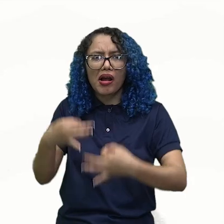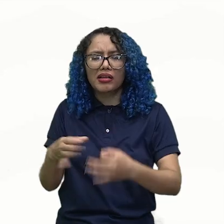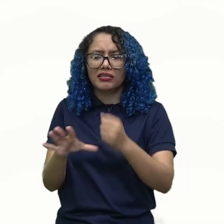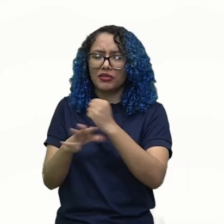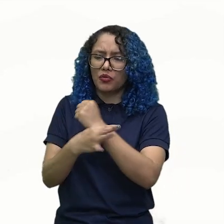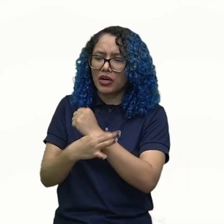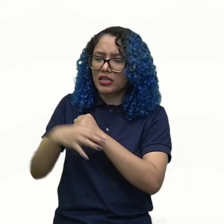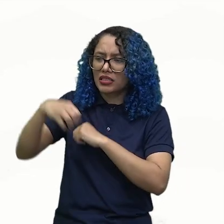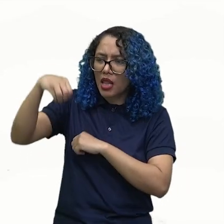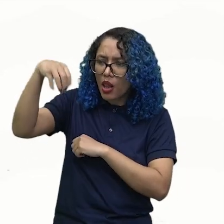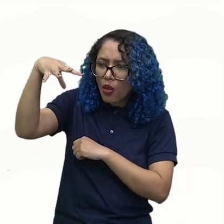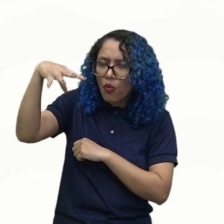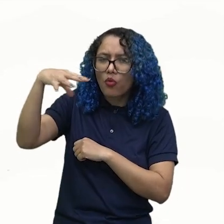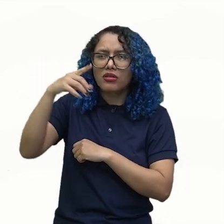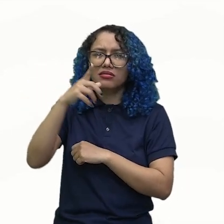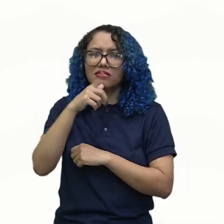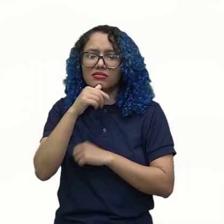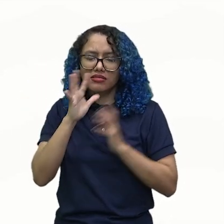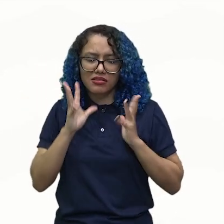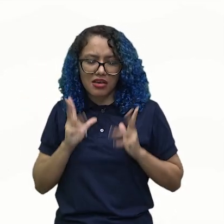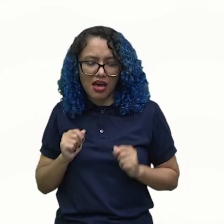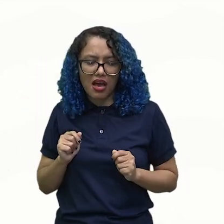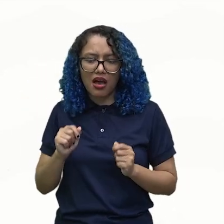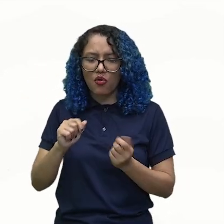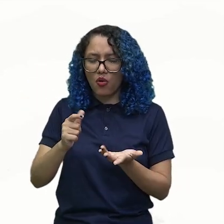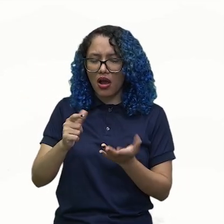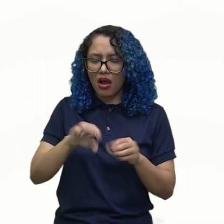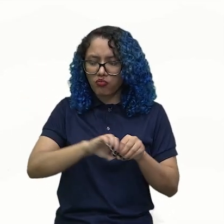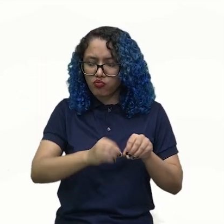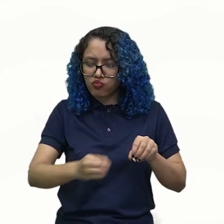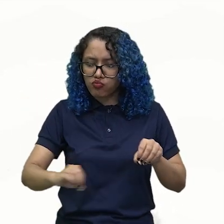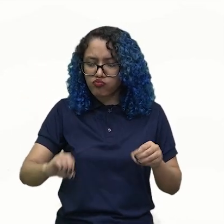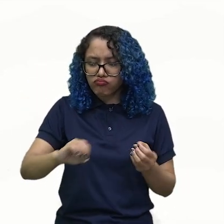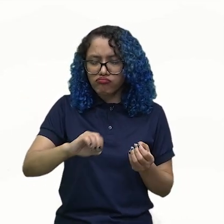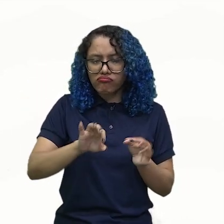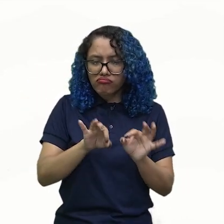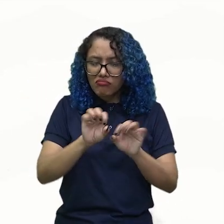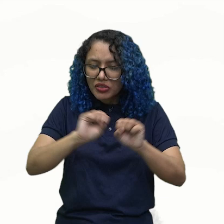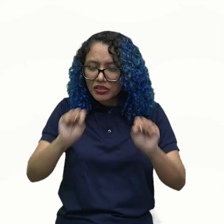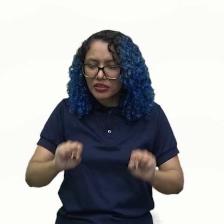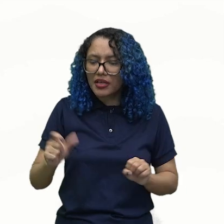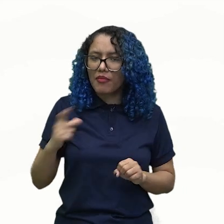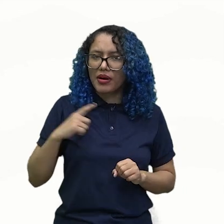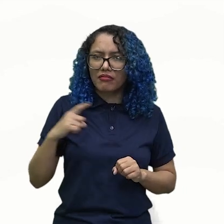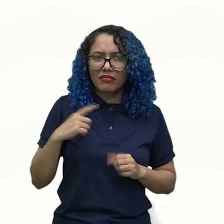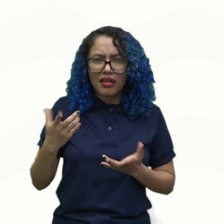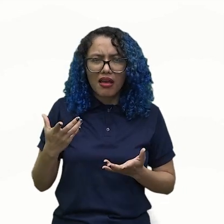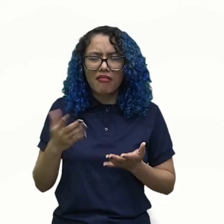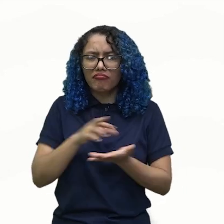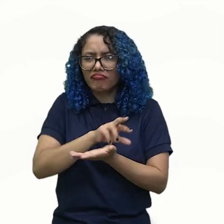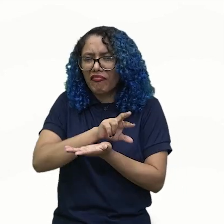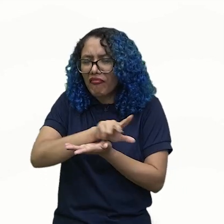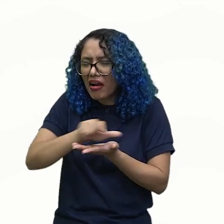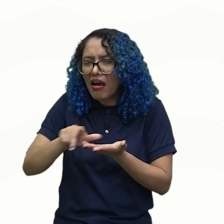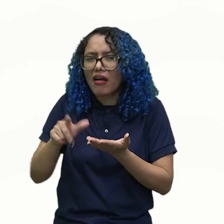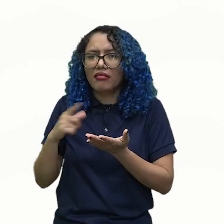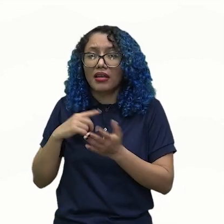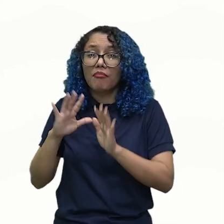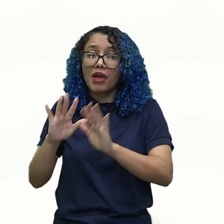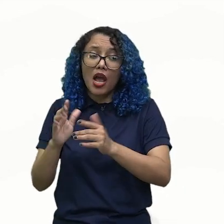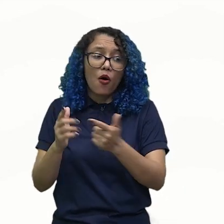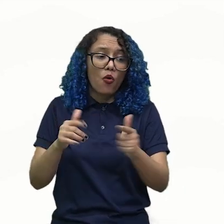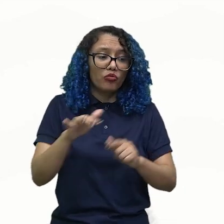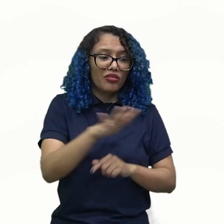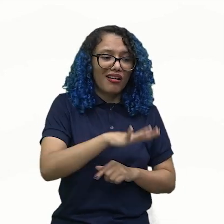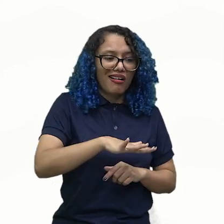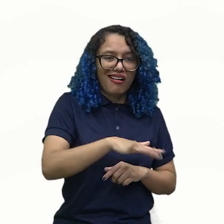segurança, iluminação, água potável, esgoto, né? Saneamento básico de uma forma geral. E outra região da cidade